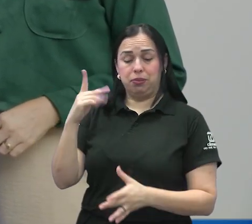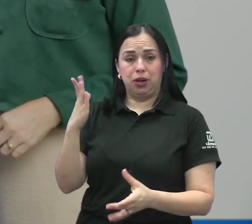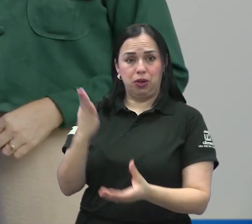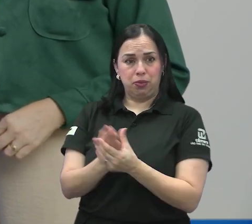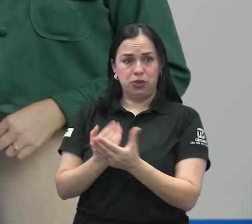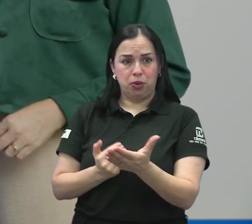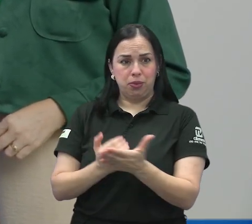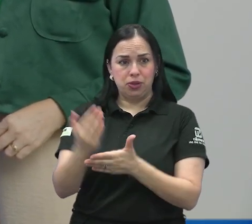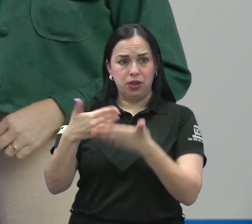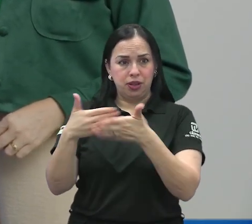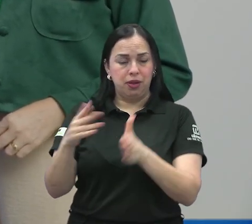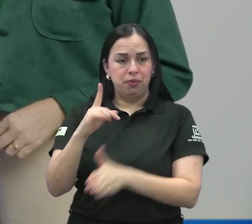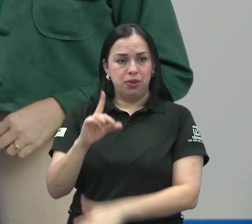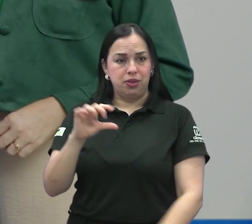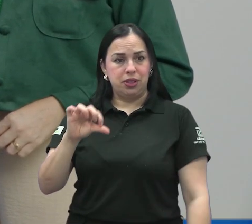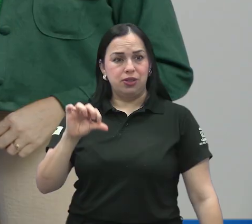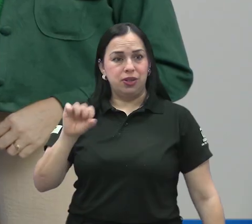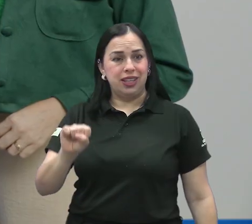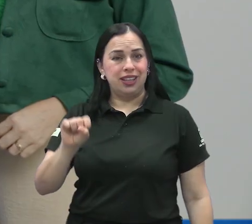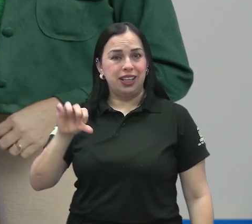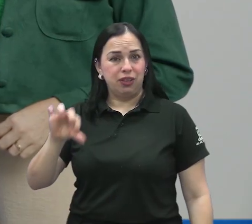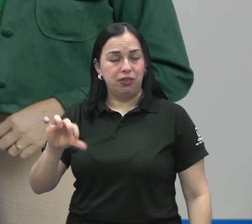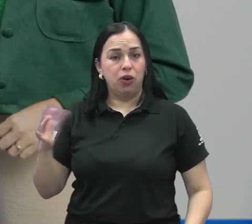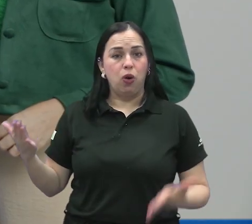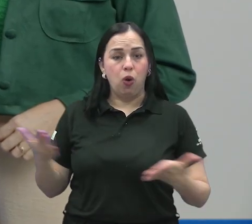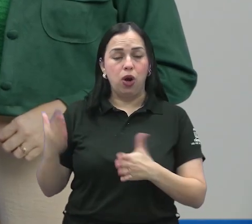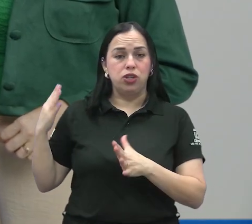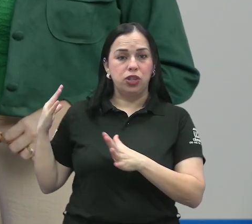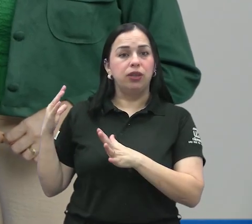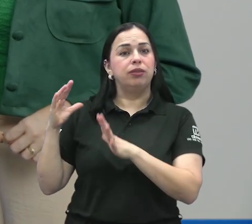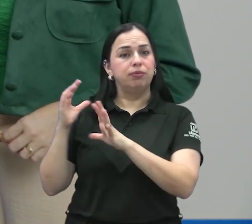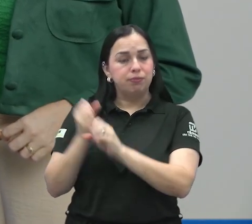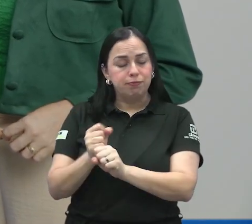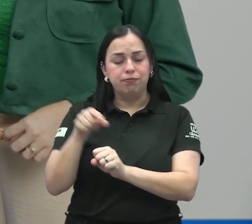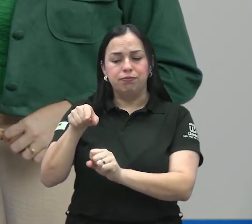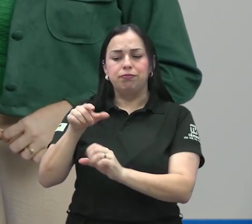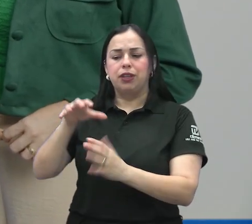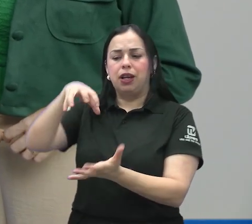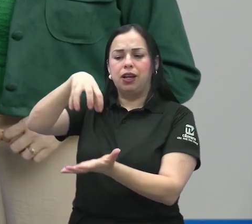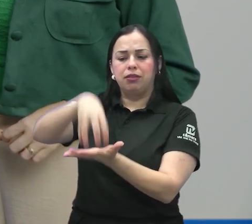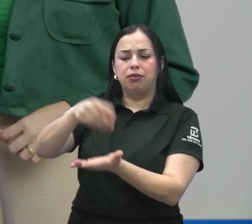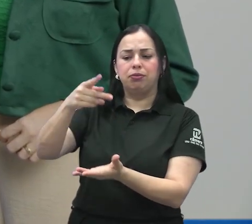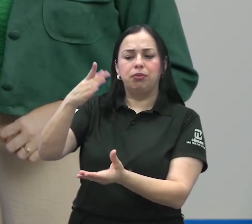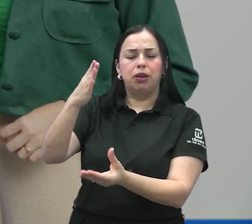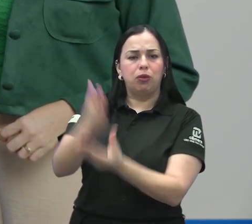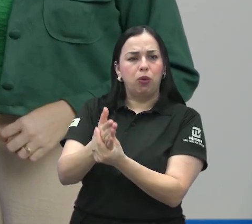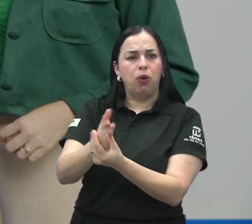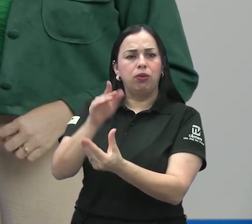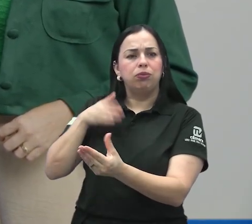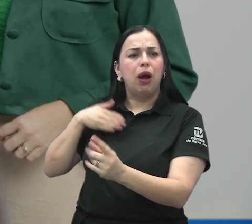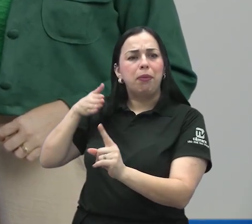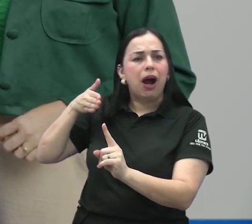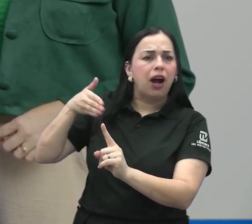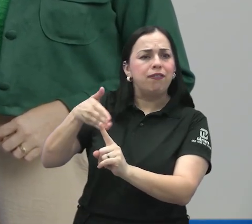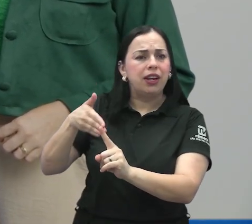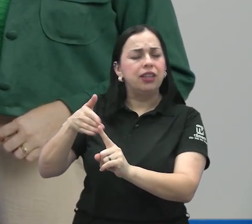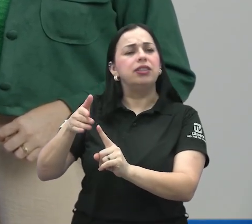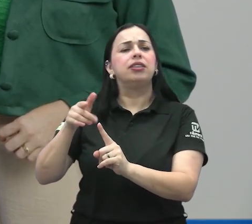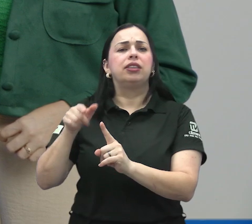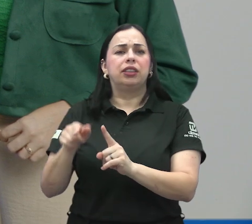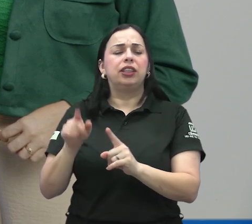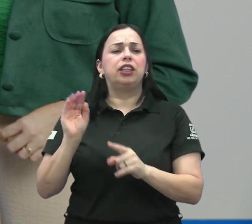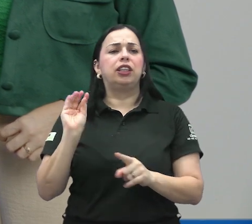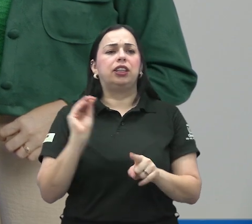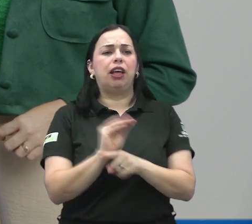iniciou suas atividades em 1989. Hoje, o Procon é referência no Sistema Nacional de Defesa